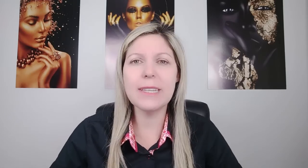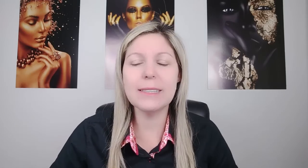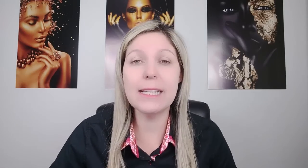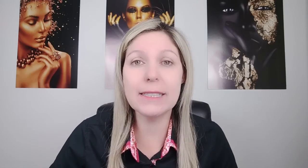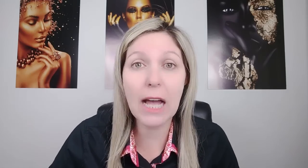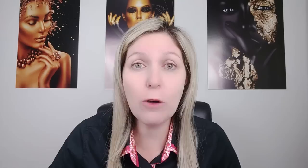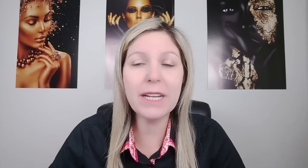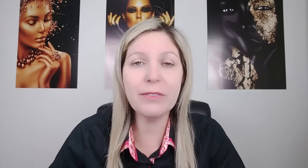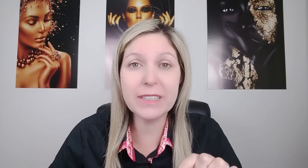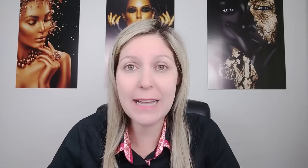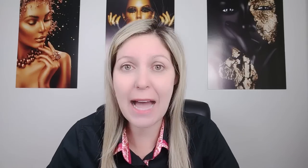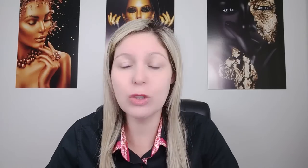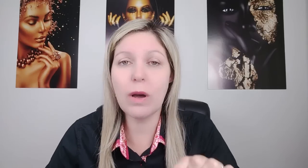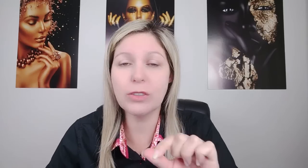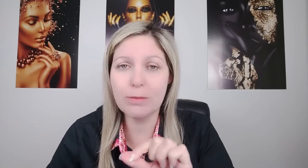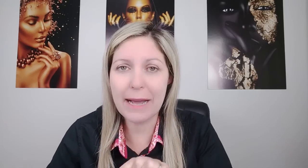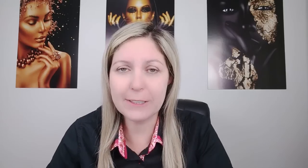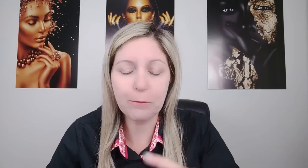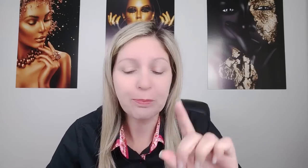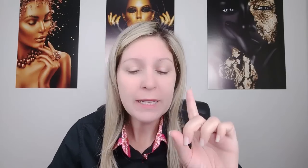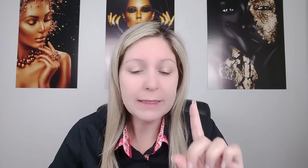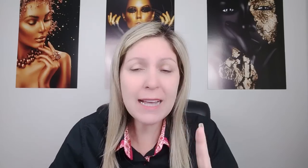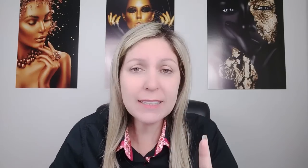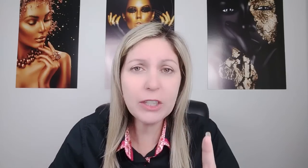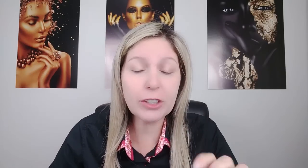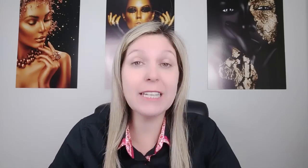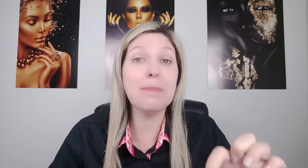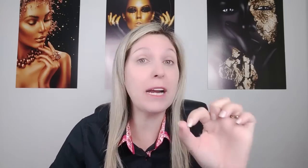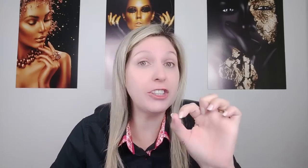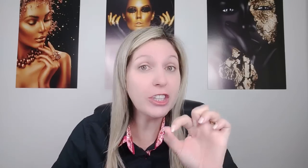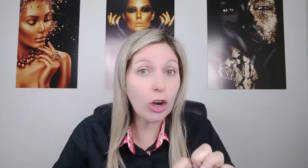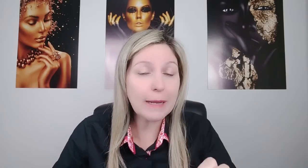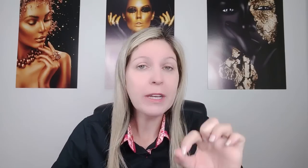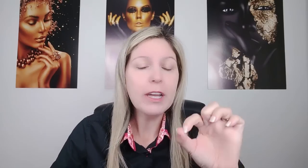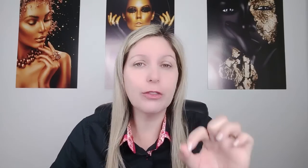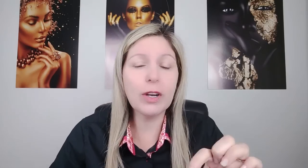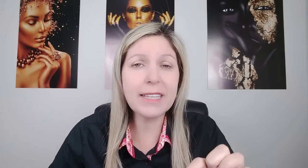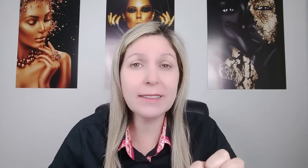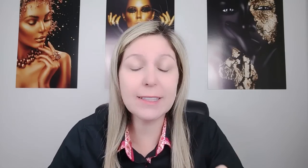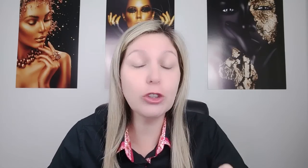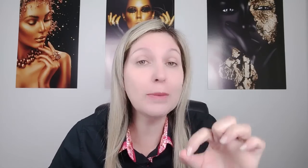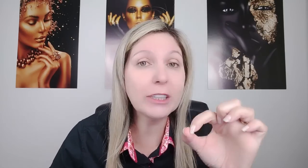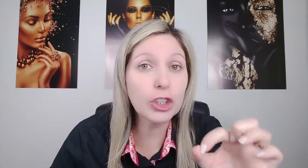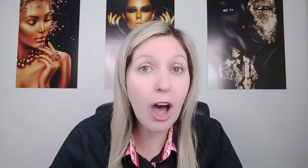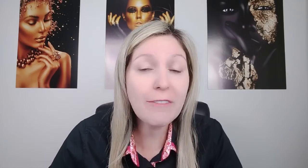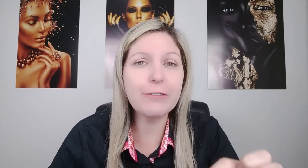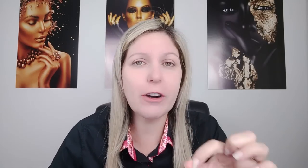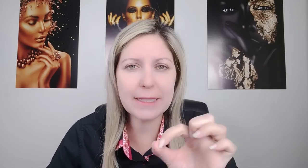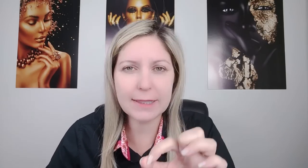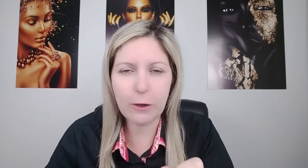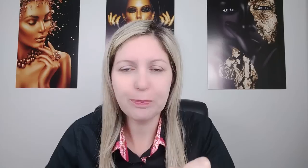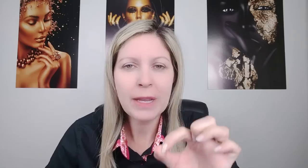para vocês que são beneficiários do Auxílio Brasil. Nesse vídeo aqui, a partir de agora, eu vou estar trazendo uma